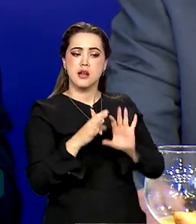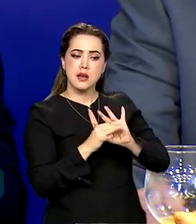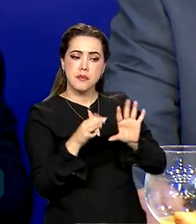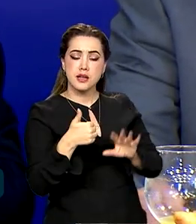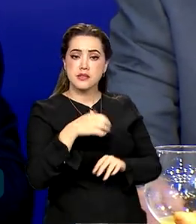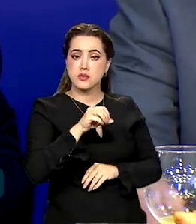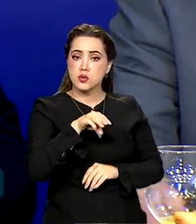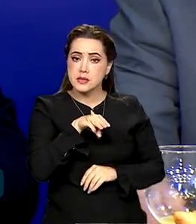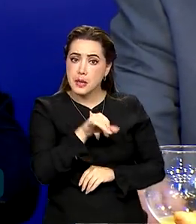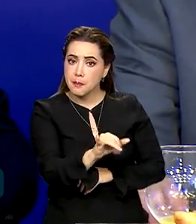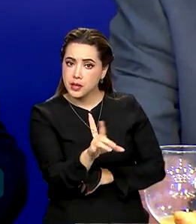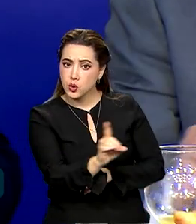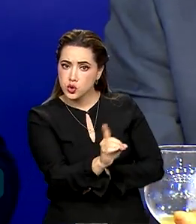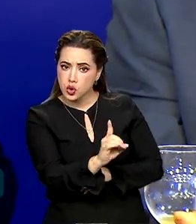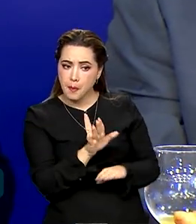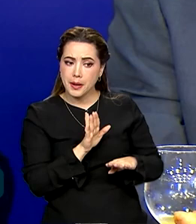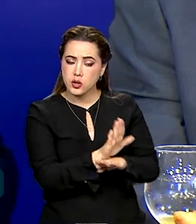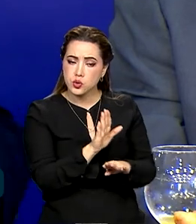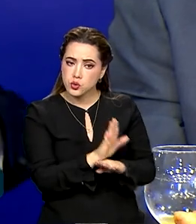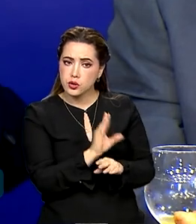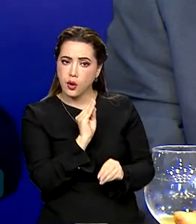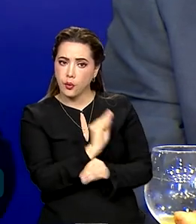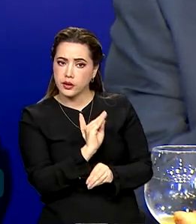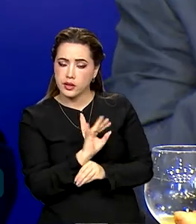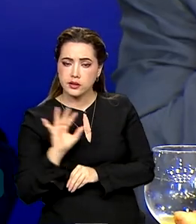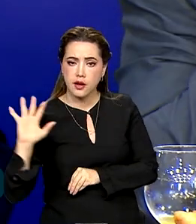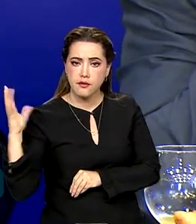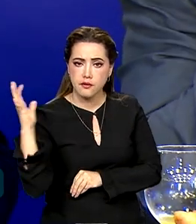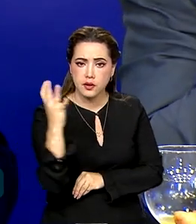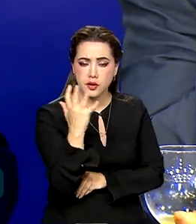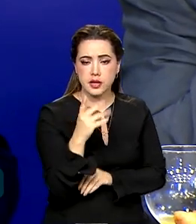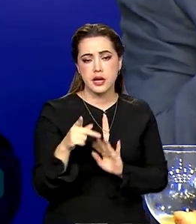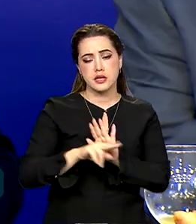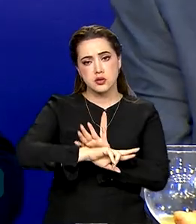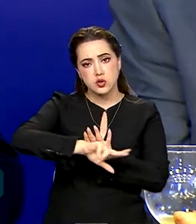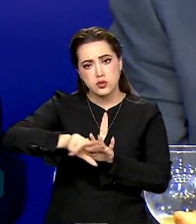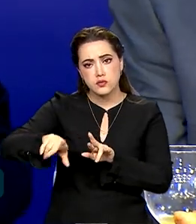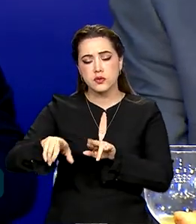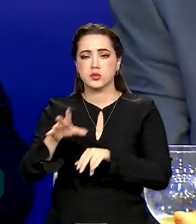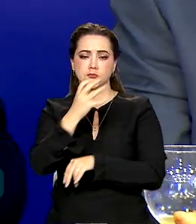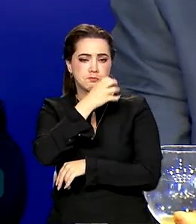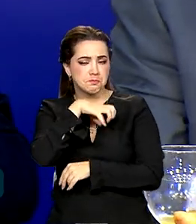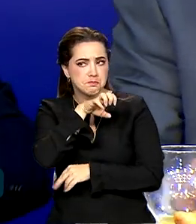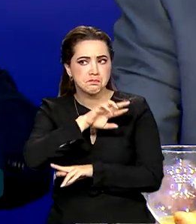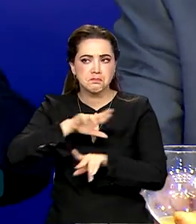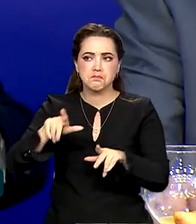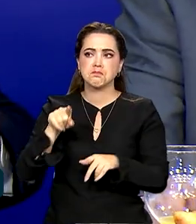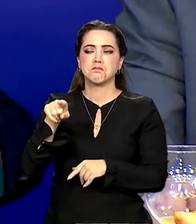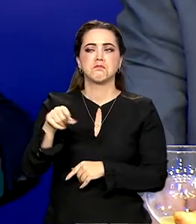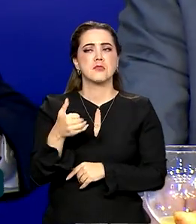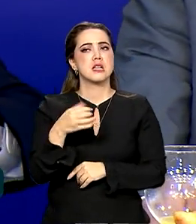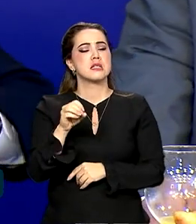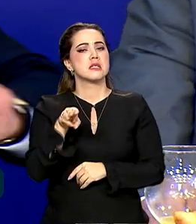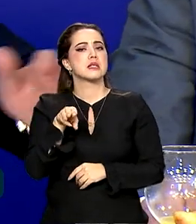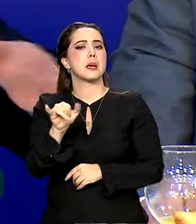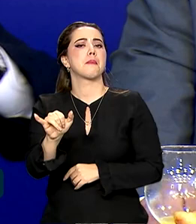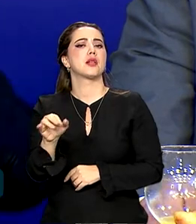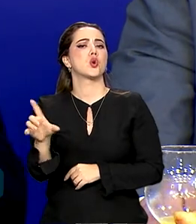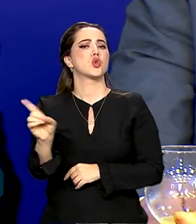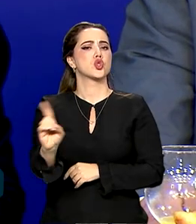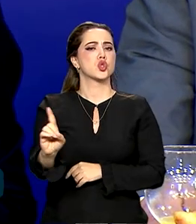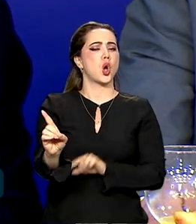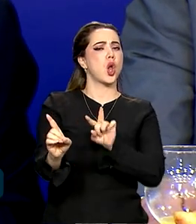de ajuda à manutenção das florestas e à preservação da biodiversidade. E que se esse dinheiro tem sido dado, tem sido